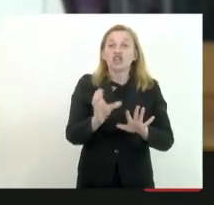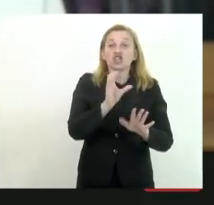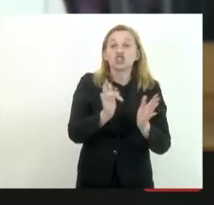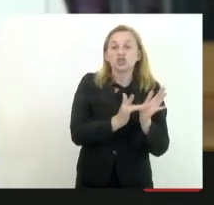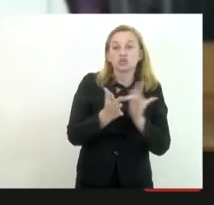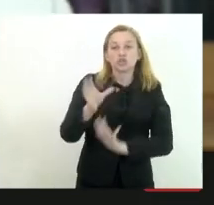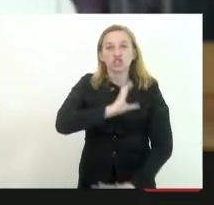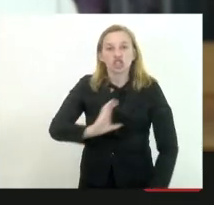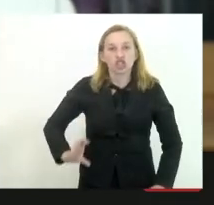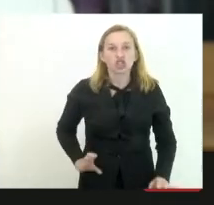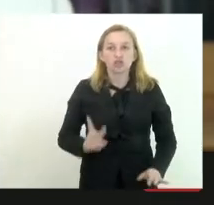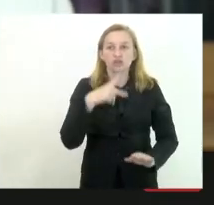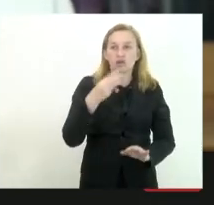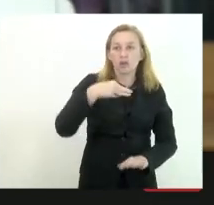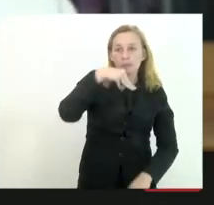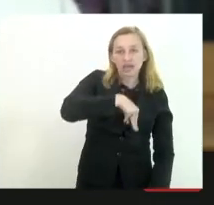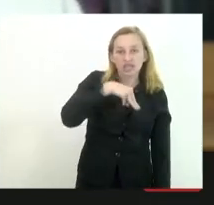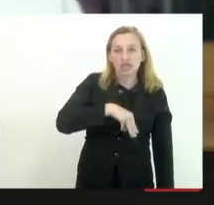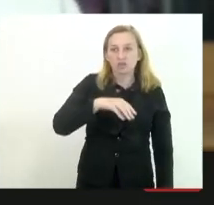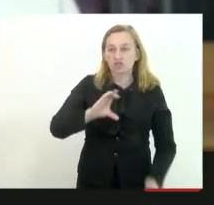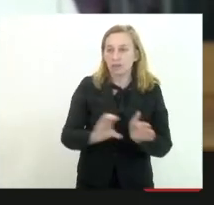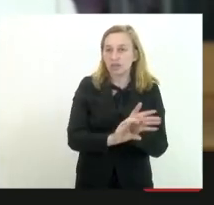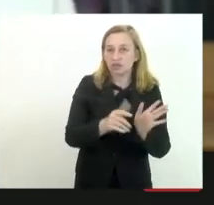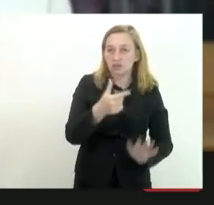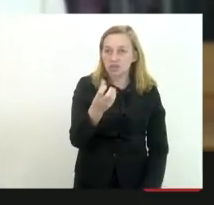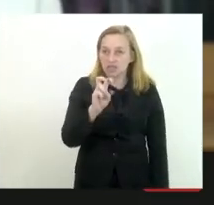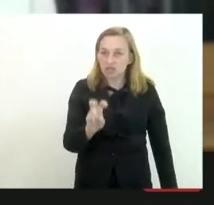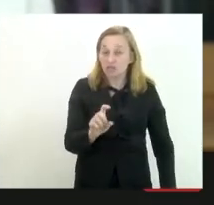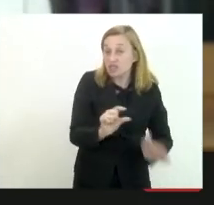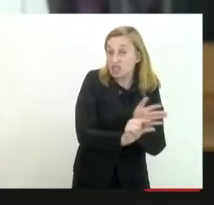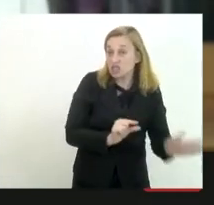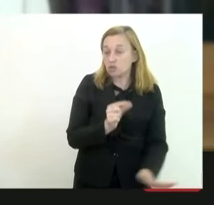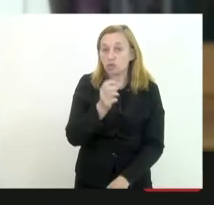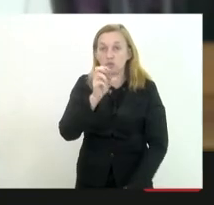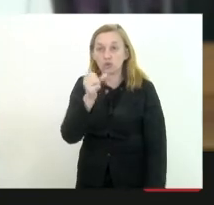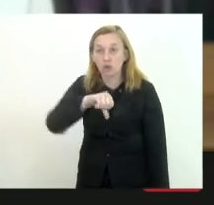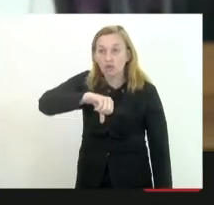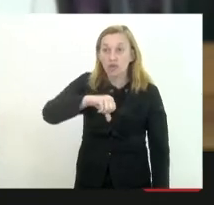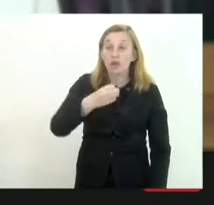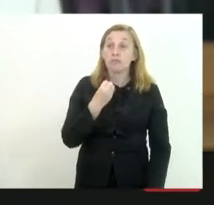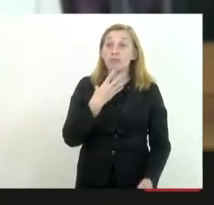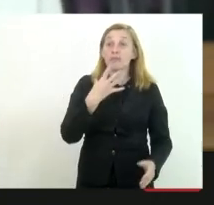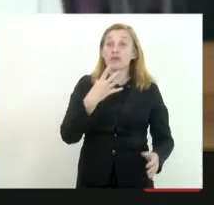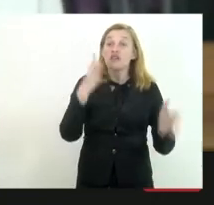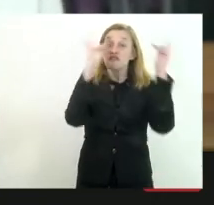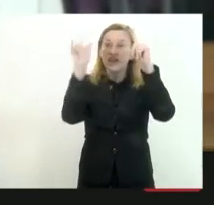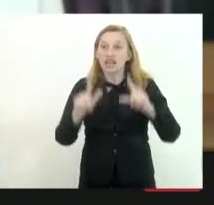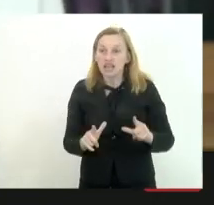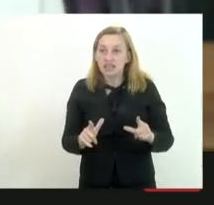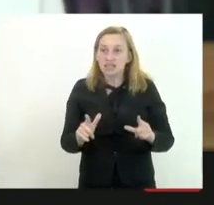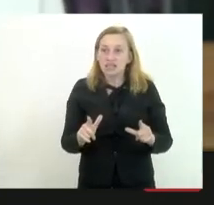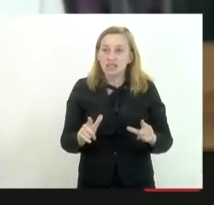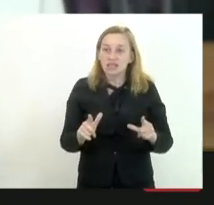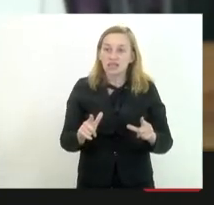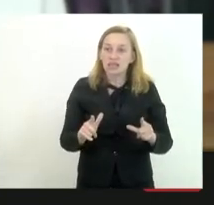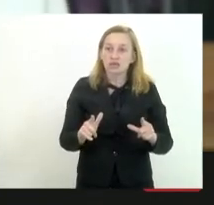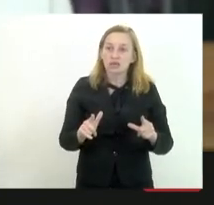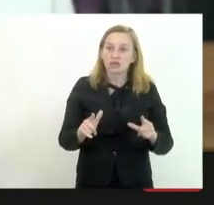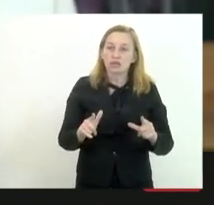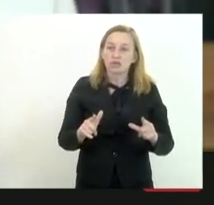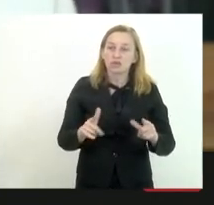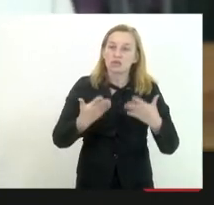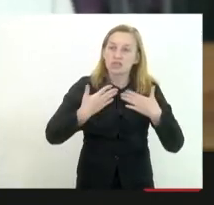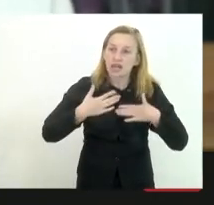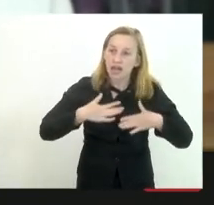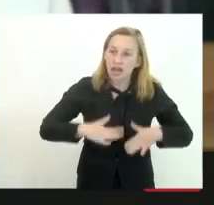declarou em Mateus capítulo 5, versículo 9, bem-aventurados os pacificadores, porque